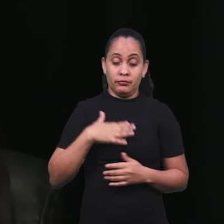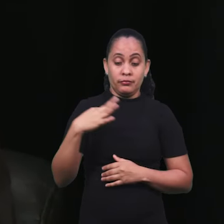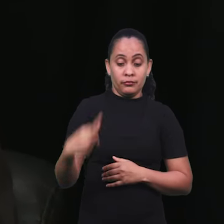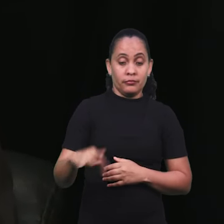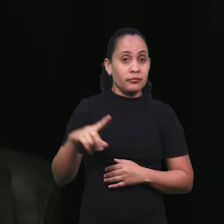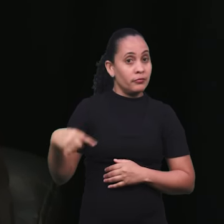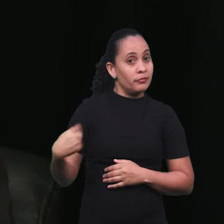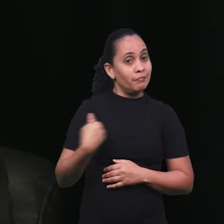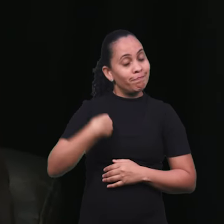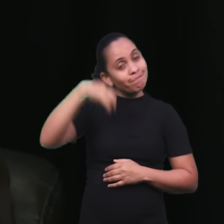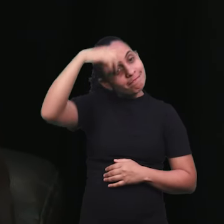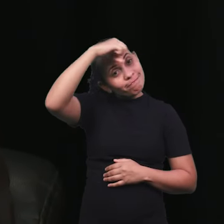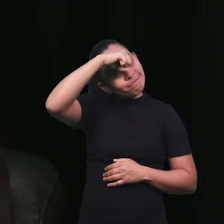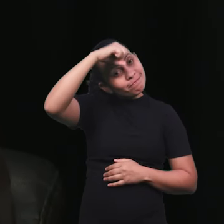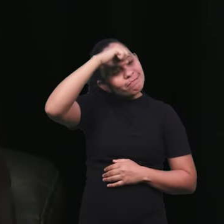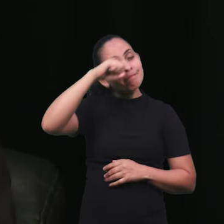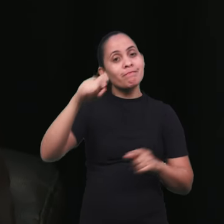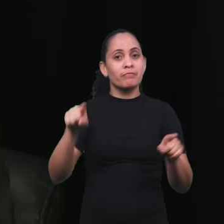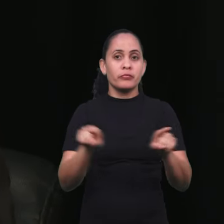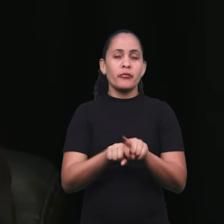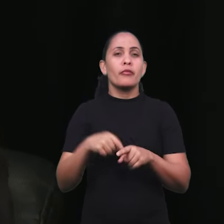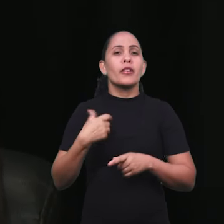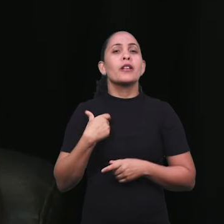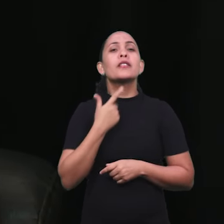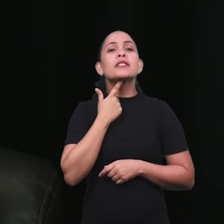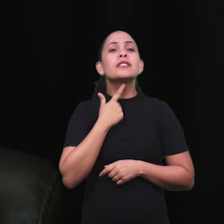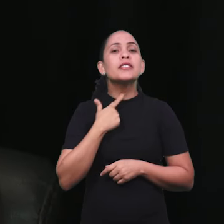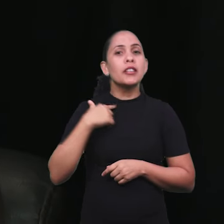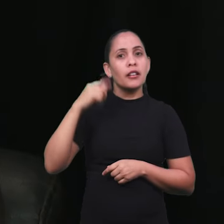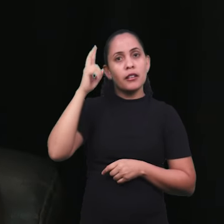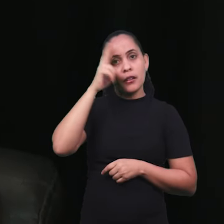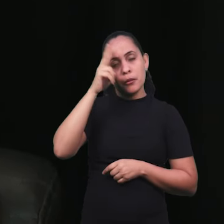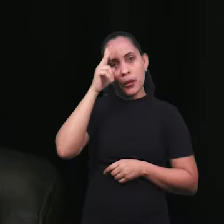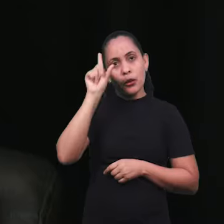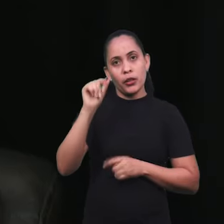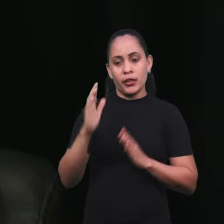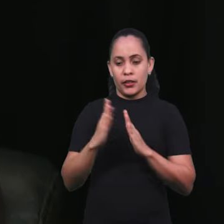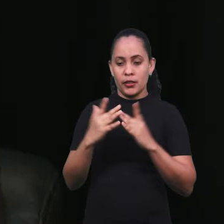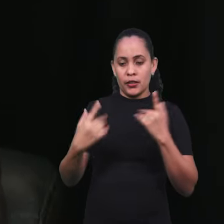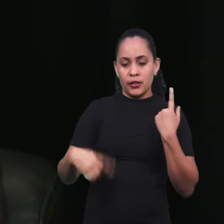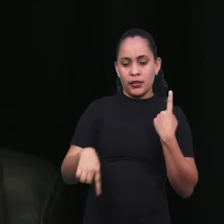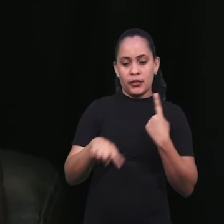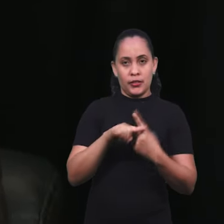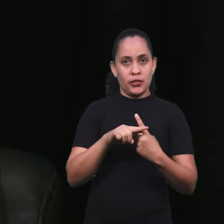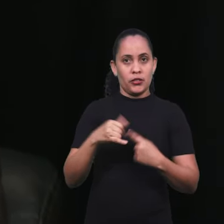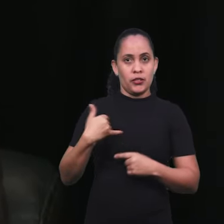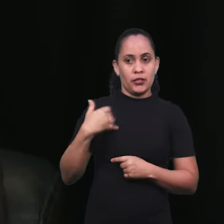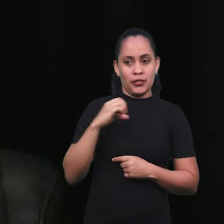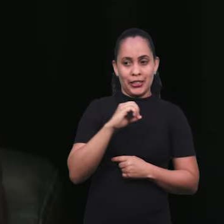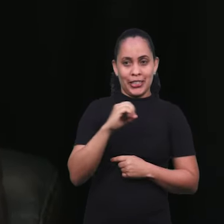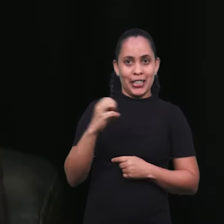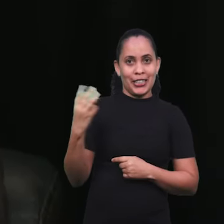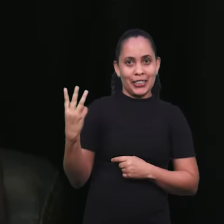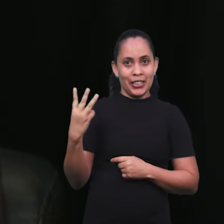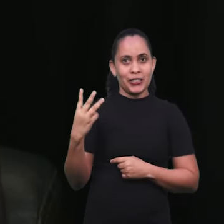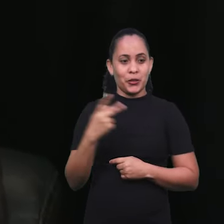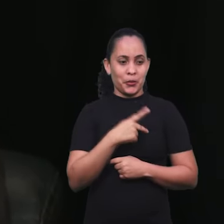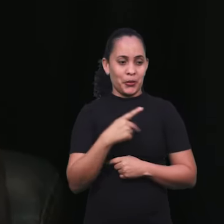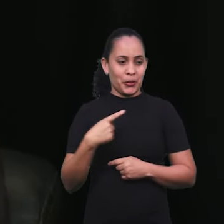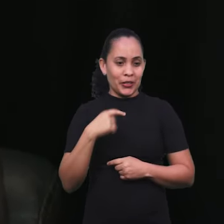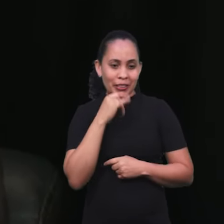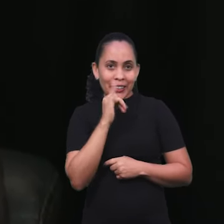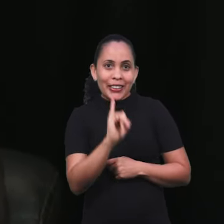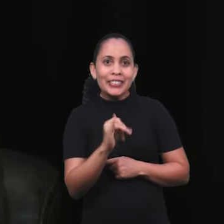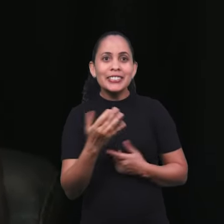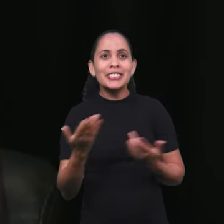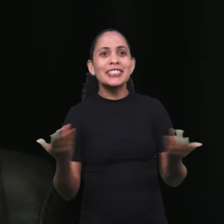certo, nós temos aprendido, né? Inclusive, eu queria lembrar, nós temos na igreja a classe de 0 a 3 anos. Por certo, ele passou